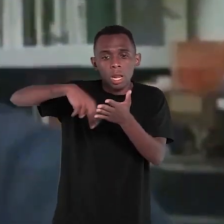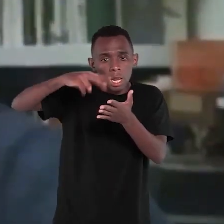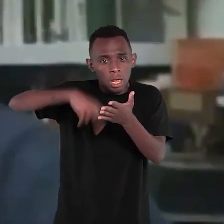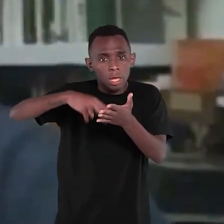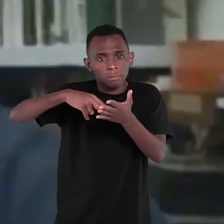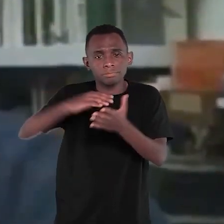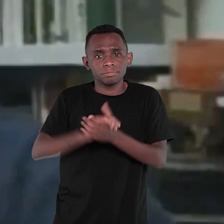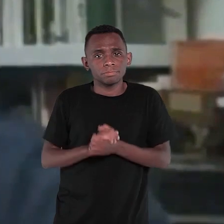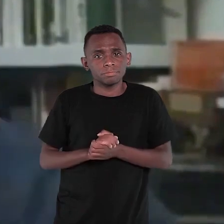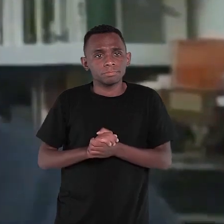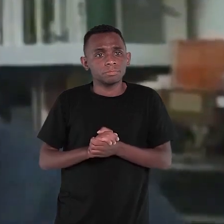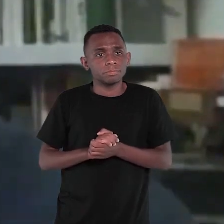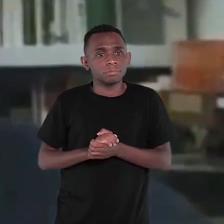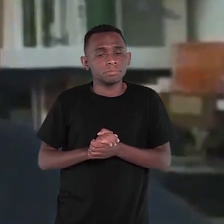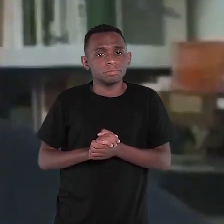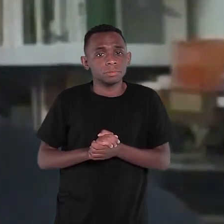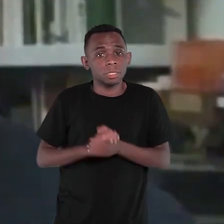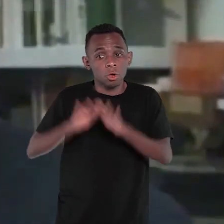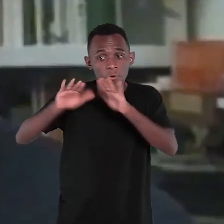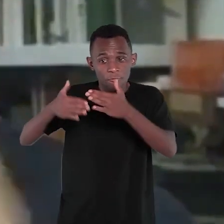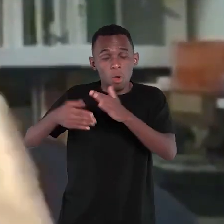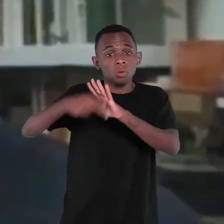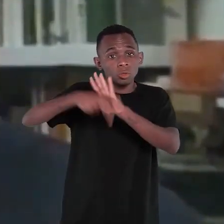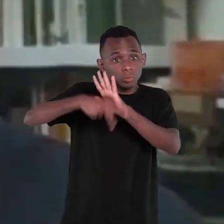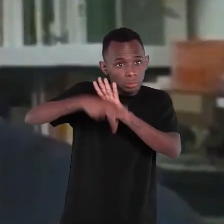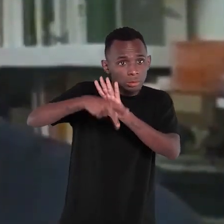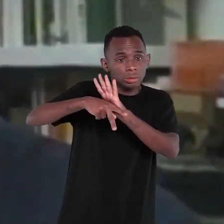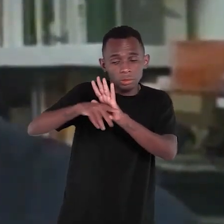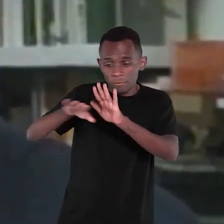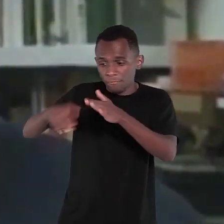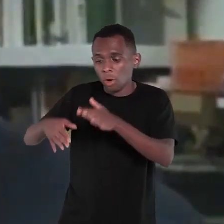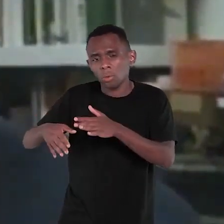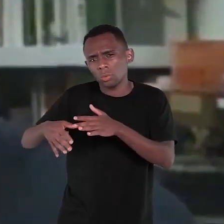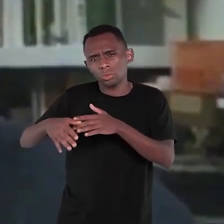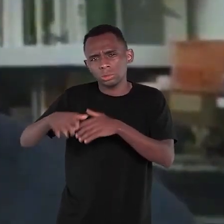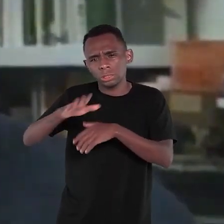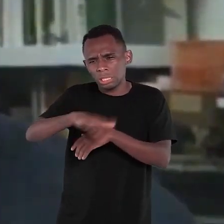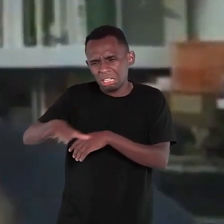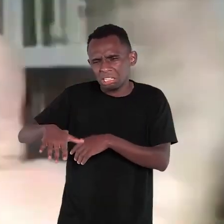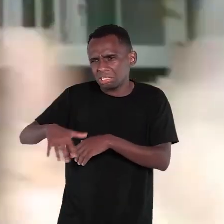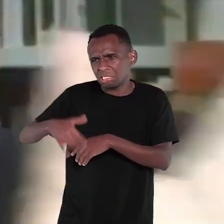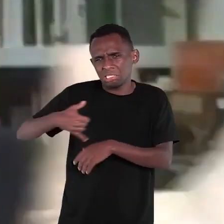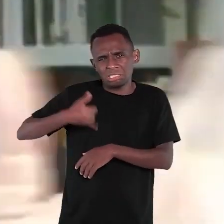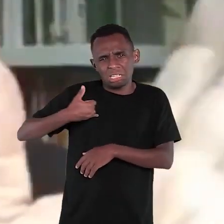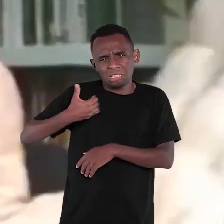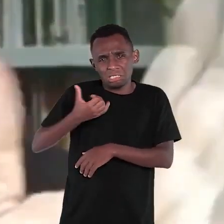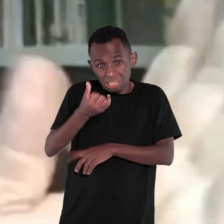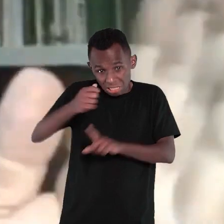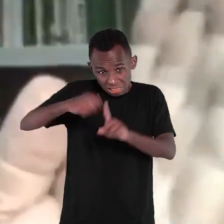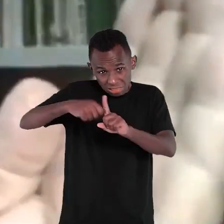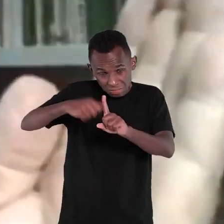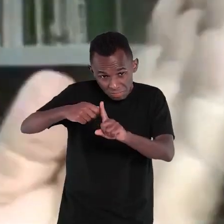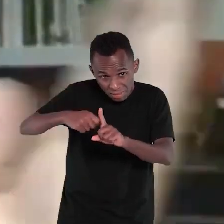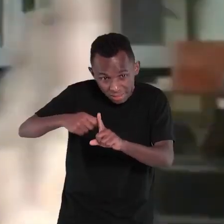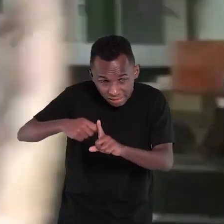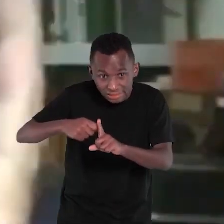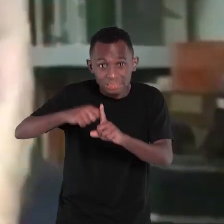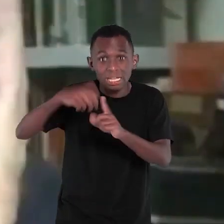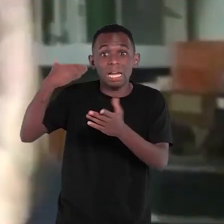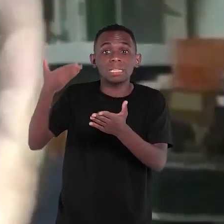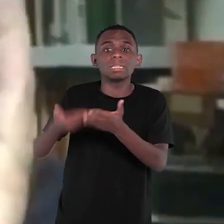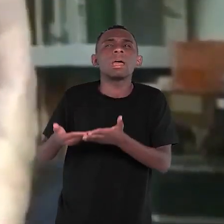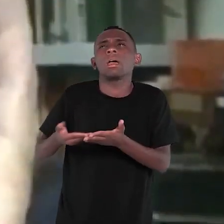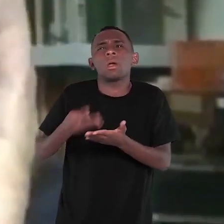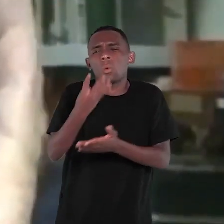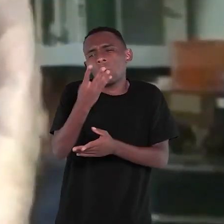Ninho. O Lê no Ninho é um programa destinado a crianças na primeira infância, 6 meses de idade até